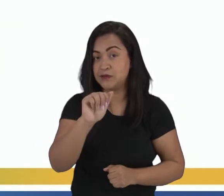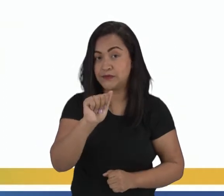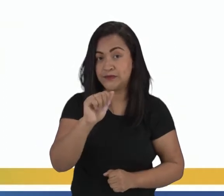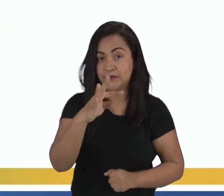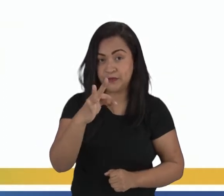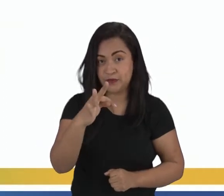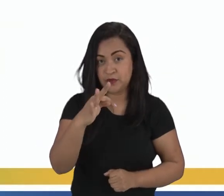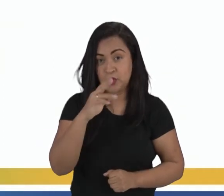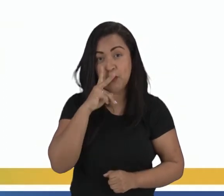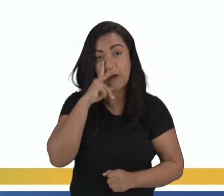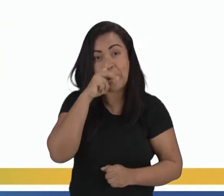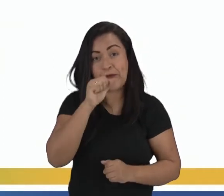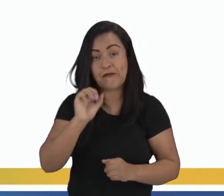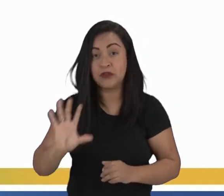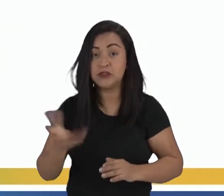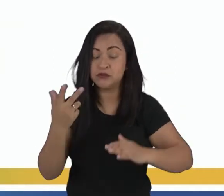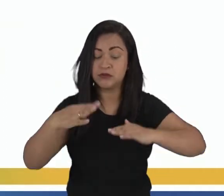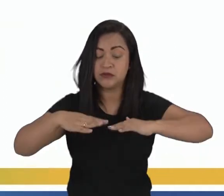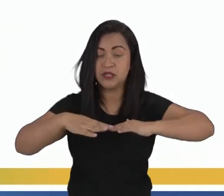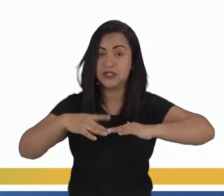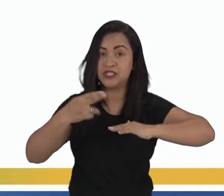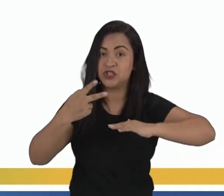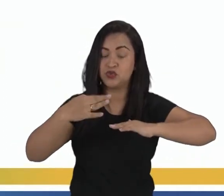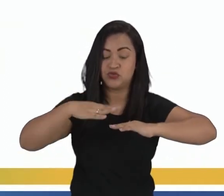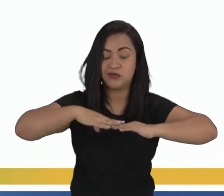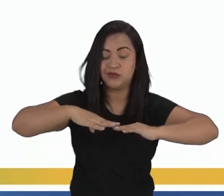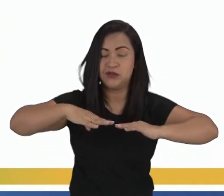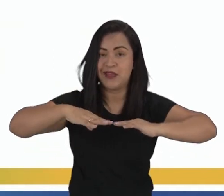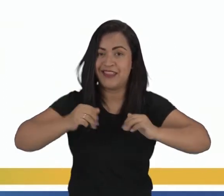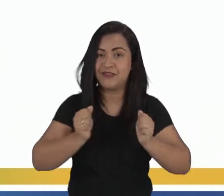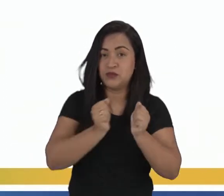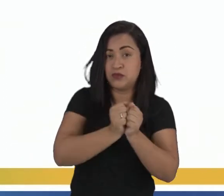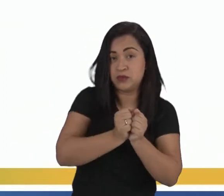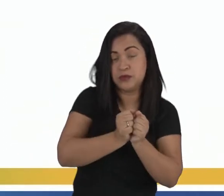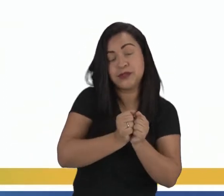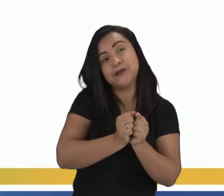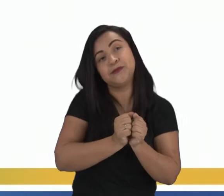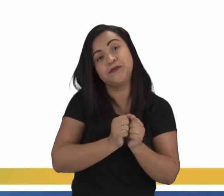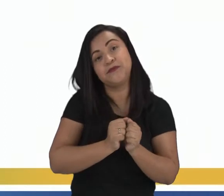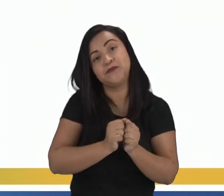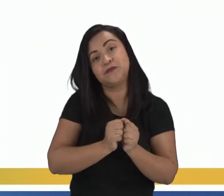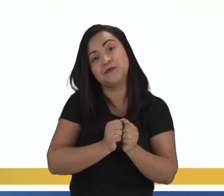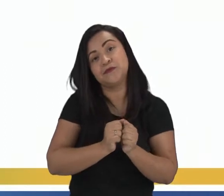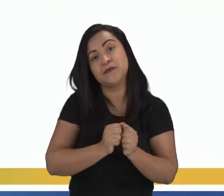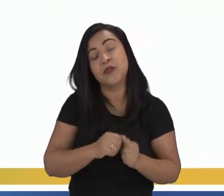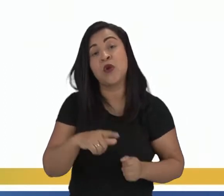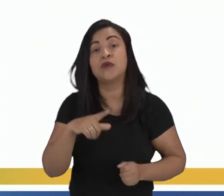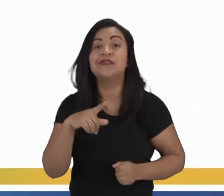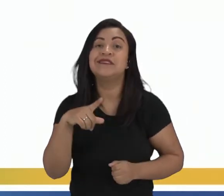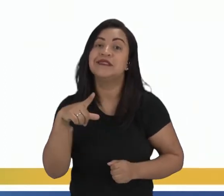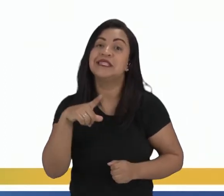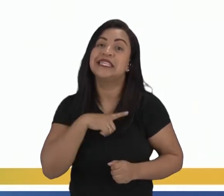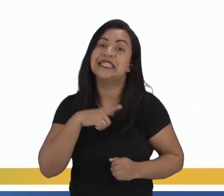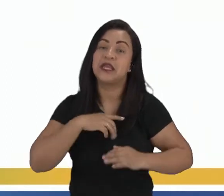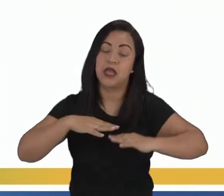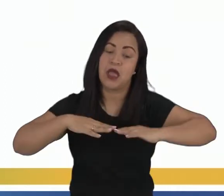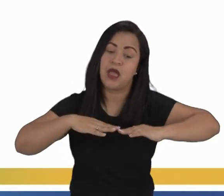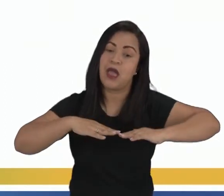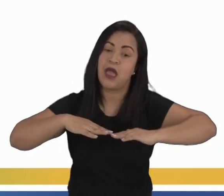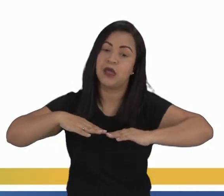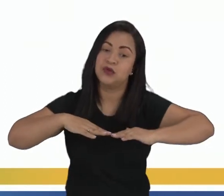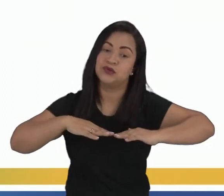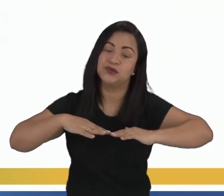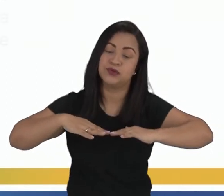é uma força que atua entre duas superfícies através do contato. onde existe alguma aspereza,